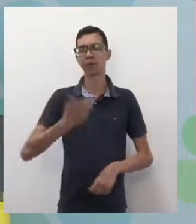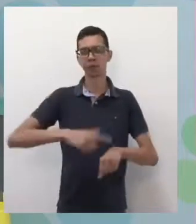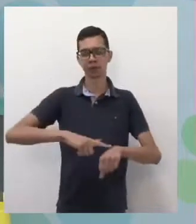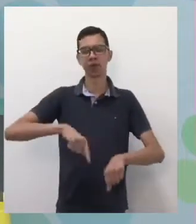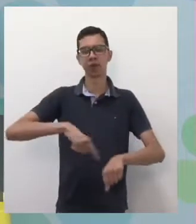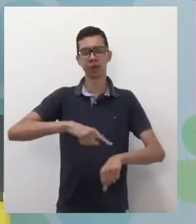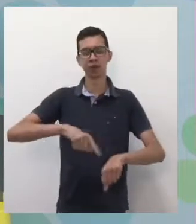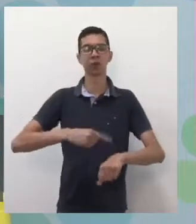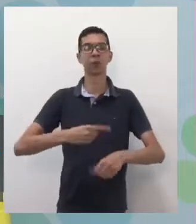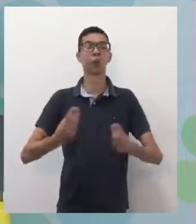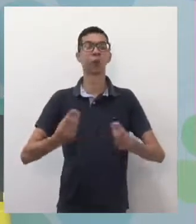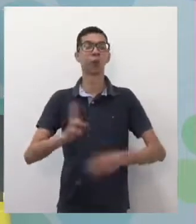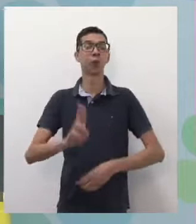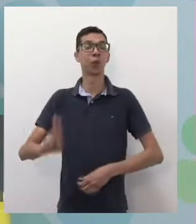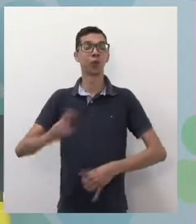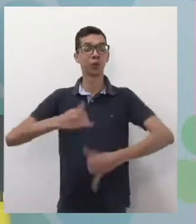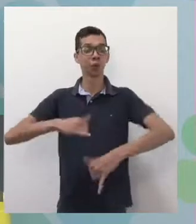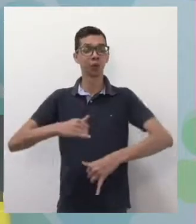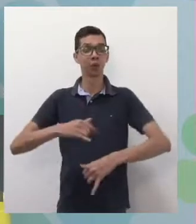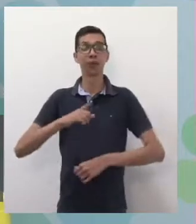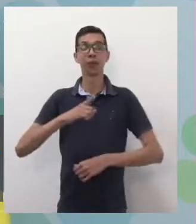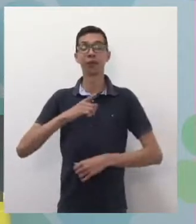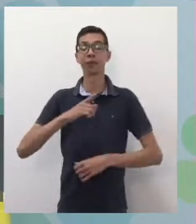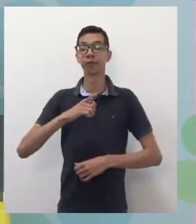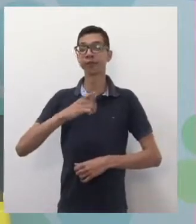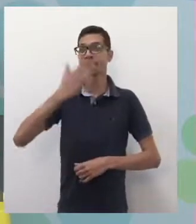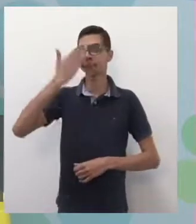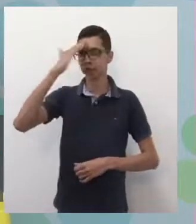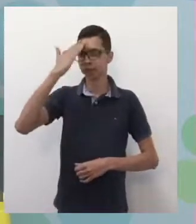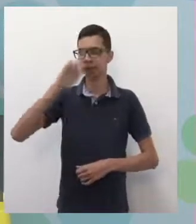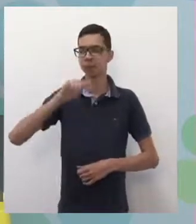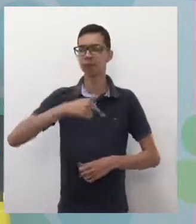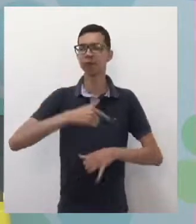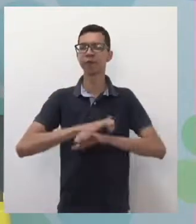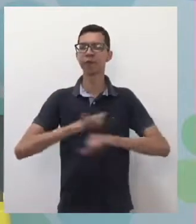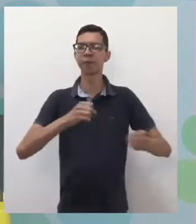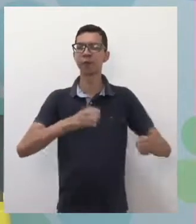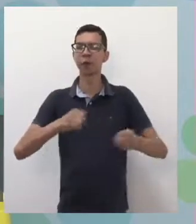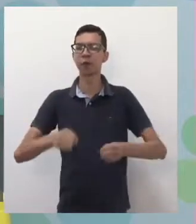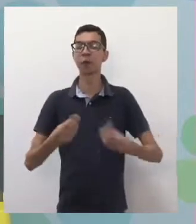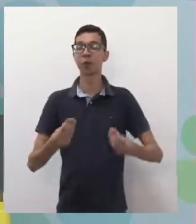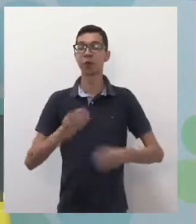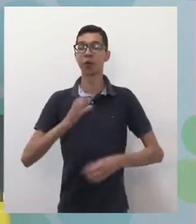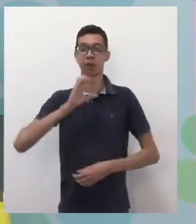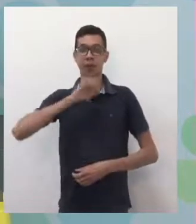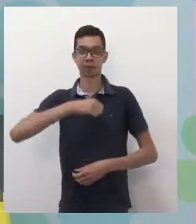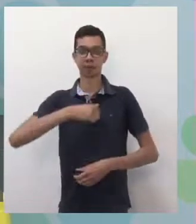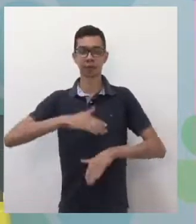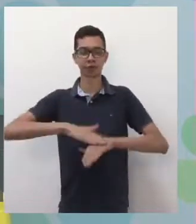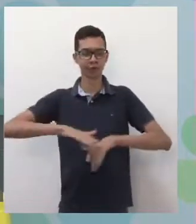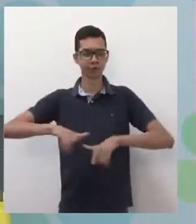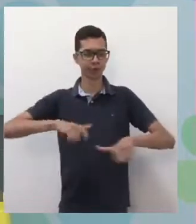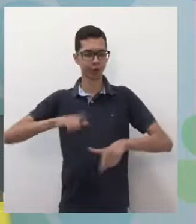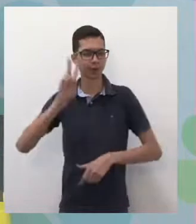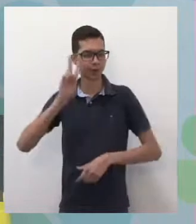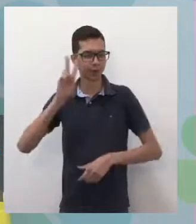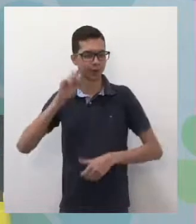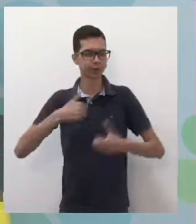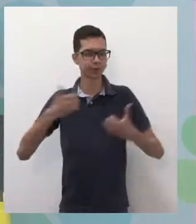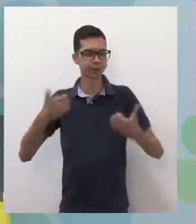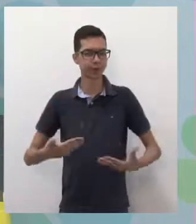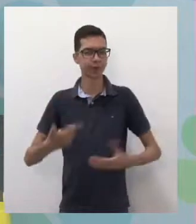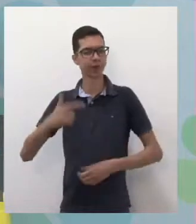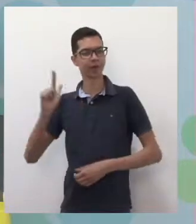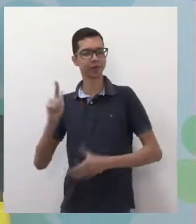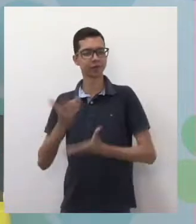daqui a pouquinho a gente vai falar sobre potência. Potência é a rapidez com que eu realizo o trabalho. E aí, se a rapidez que eu realizo